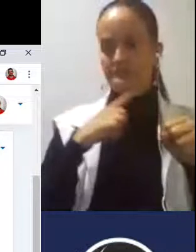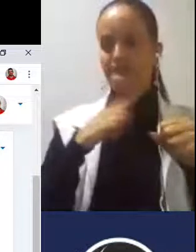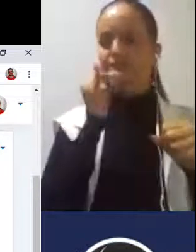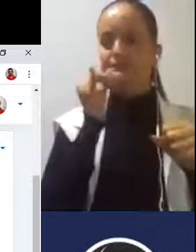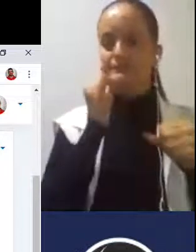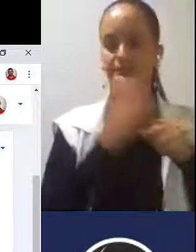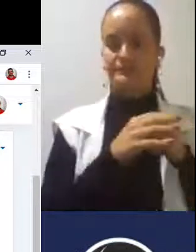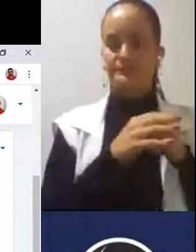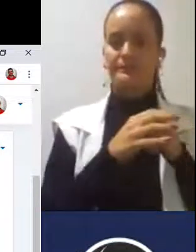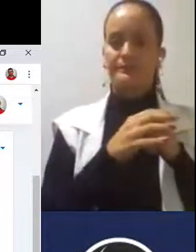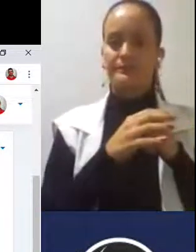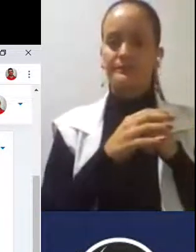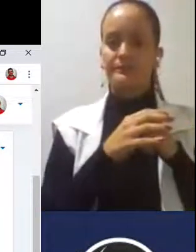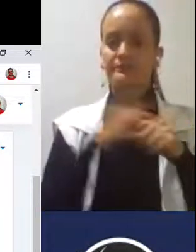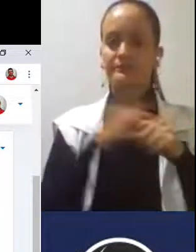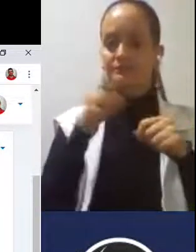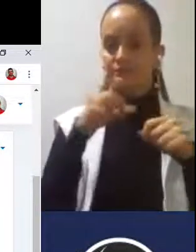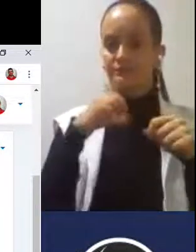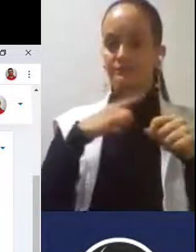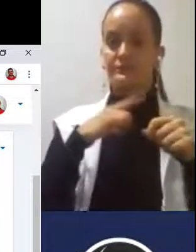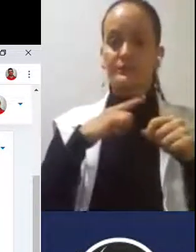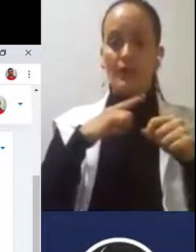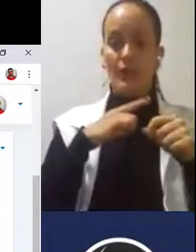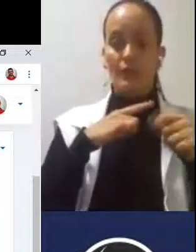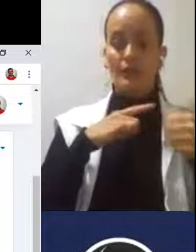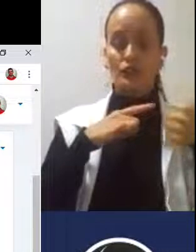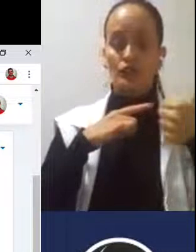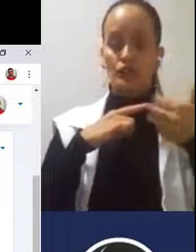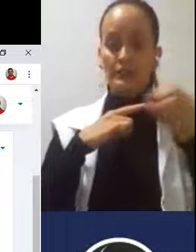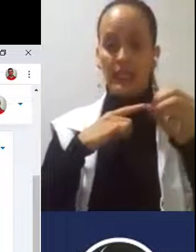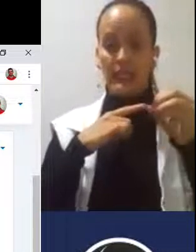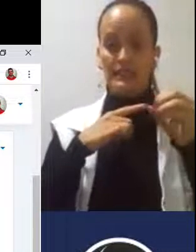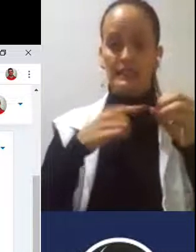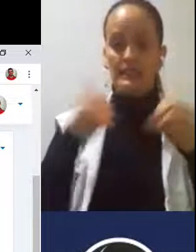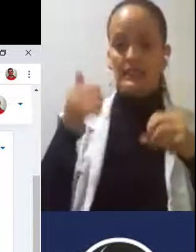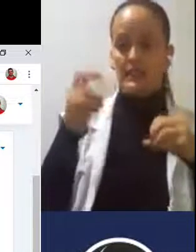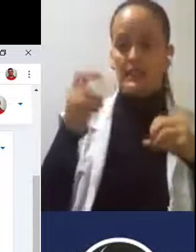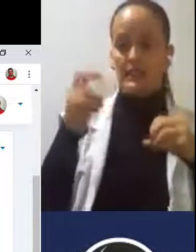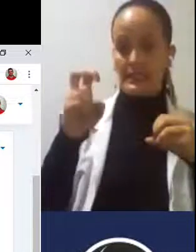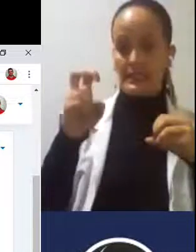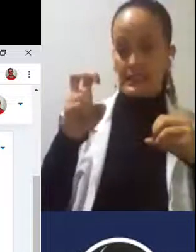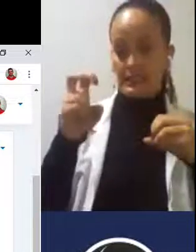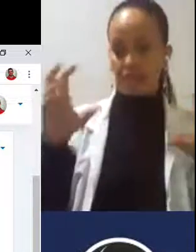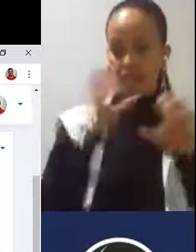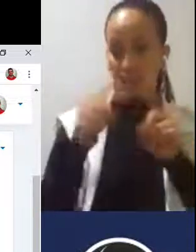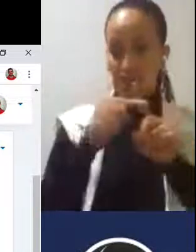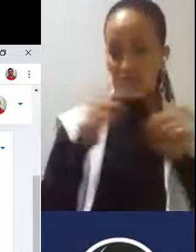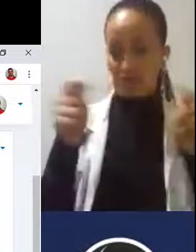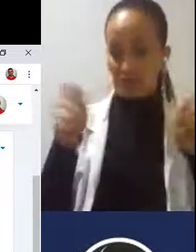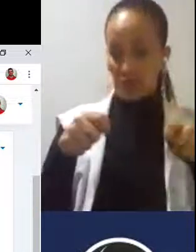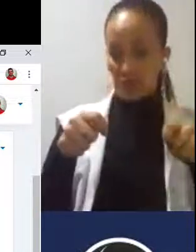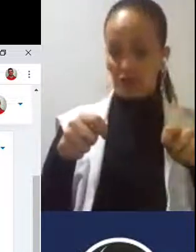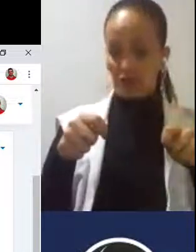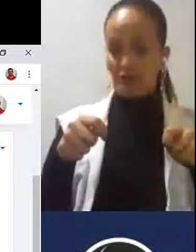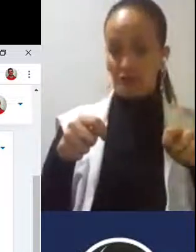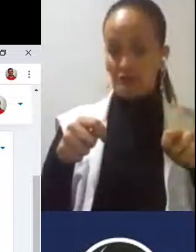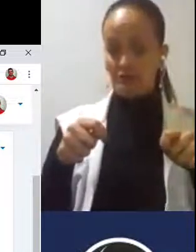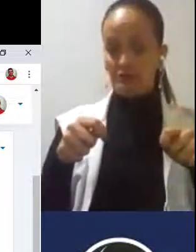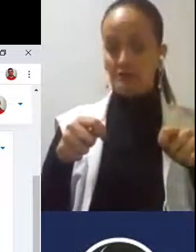uma resistência de 10 e uma de 15. Para poder calcular a resistência elétrica, quando a gente tem resistência